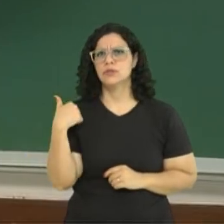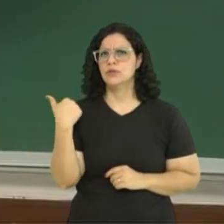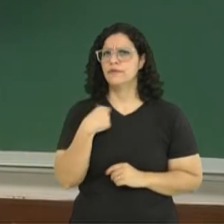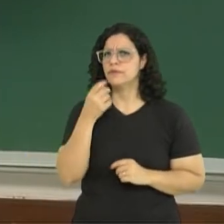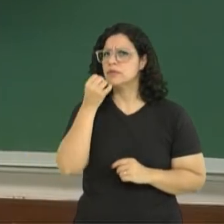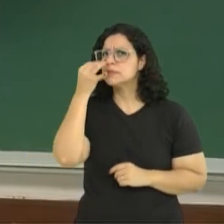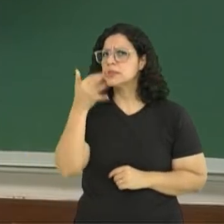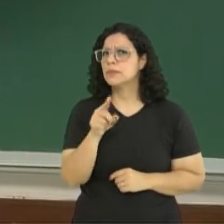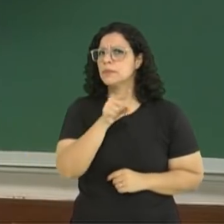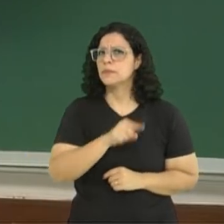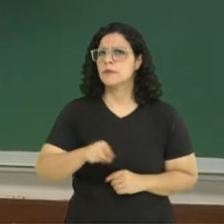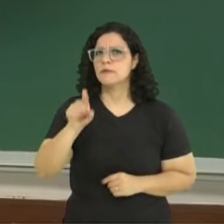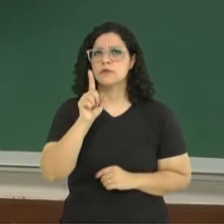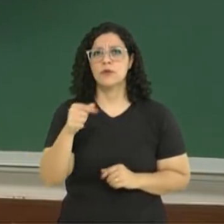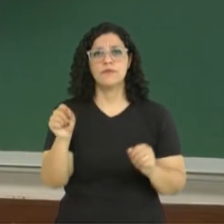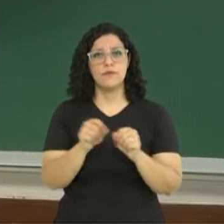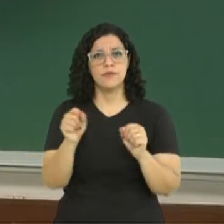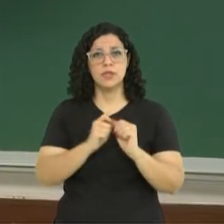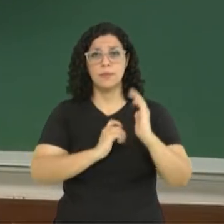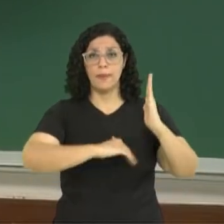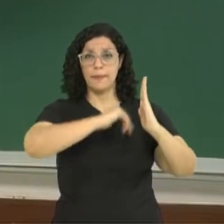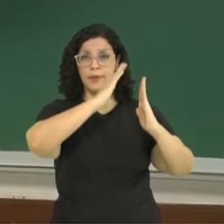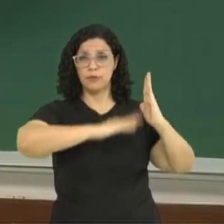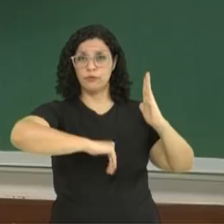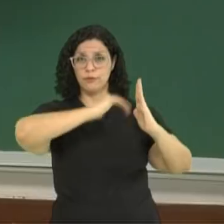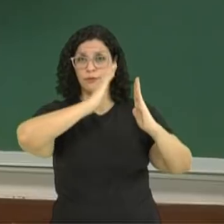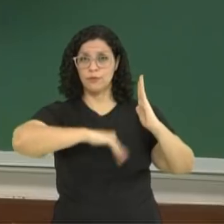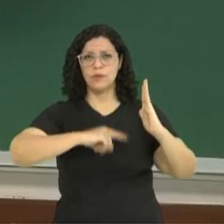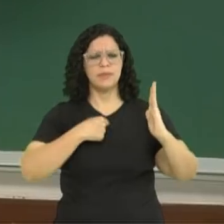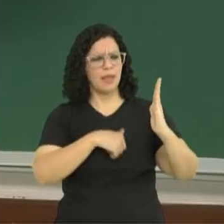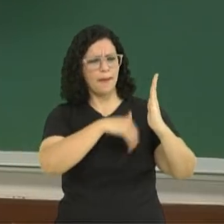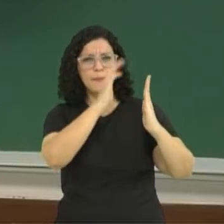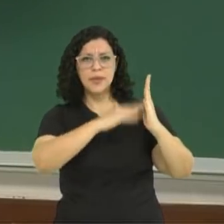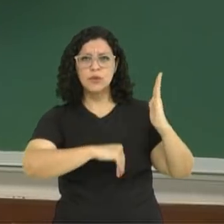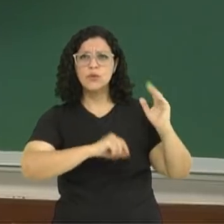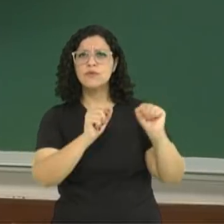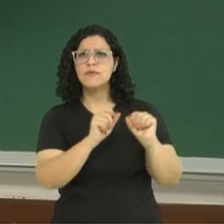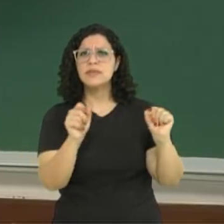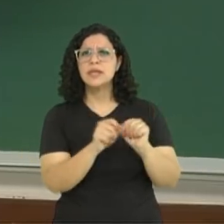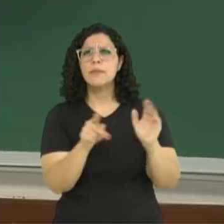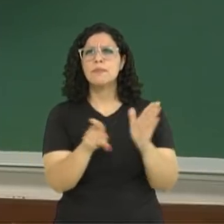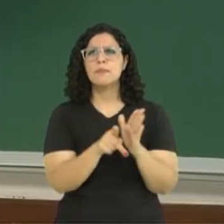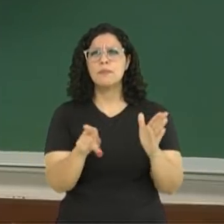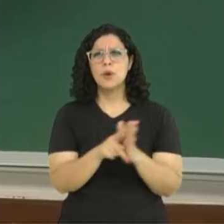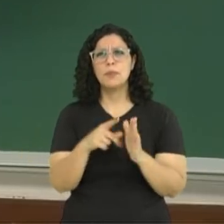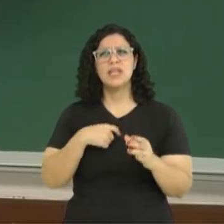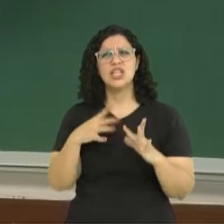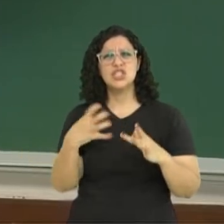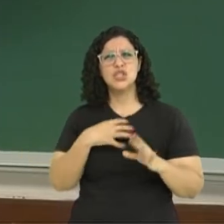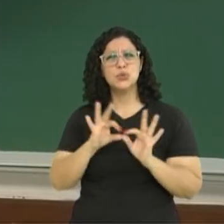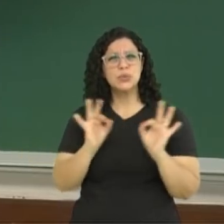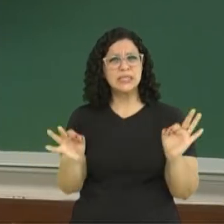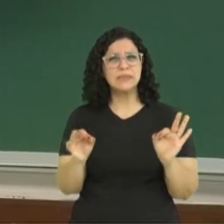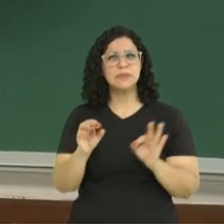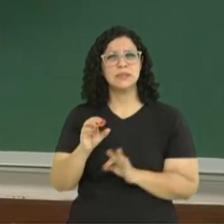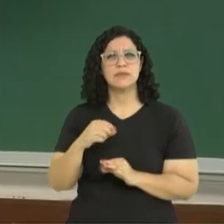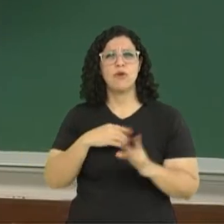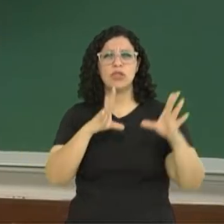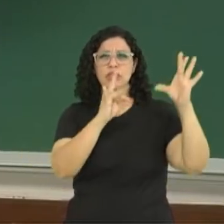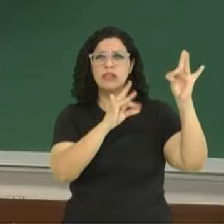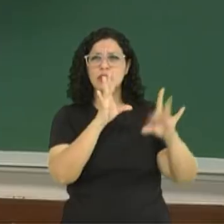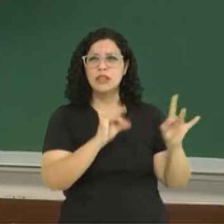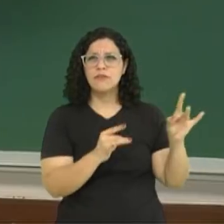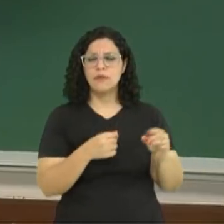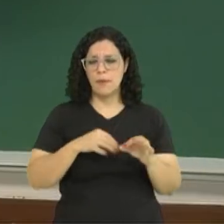vocês. Eu vou fazer uma pintura. Só que essa pintura, eu vou fazer uma pintura cubista sintética. Eu vou fazer uma colagem nessa